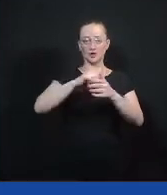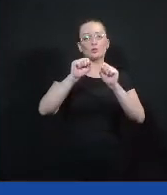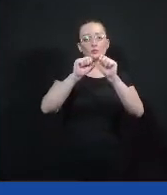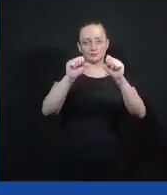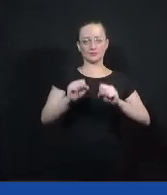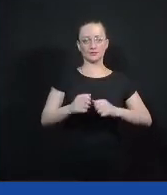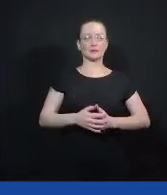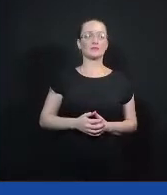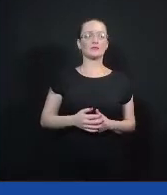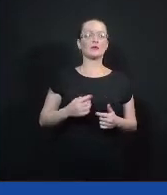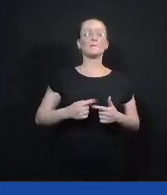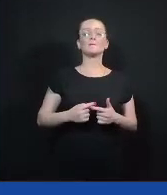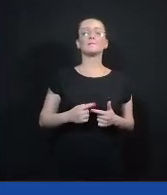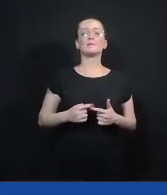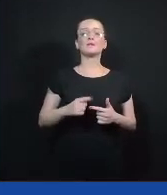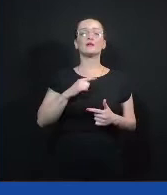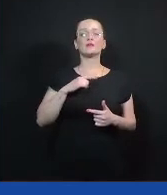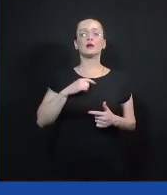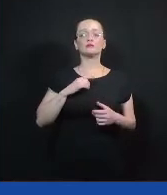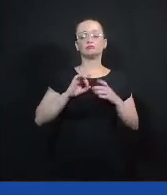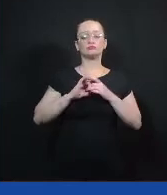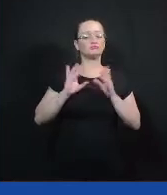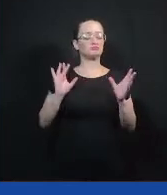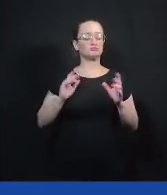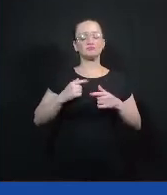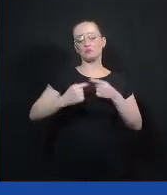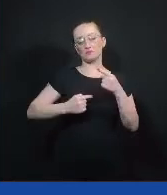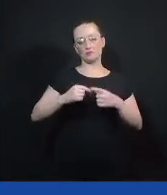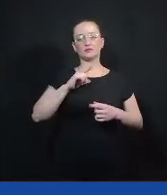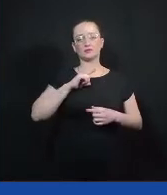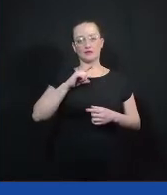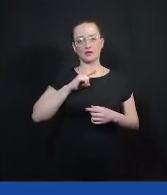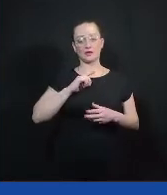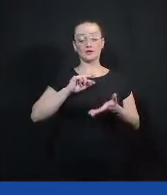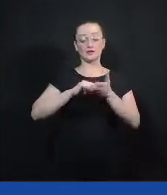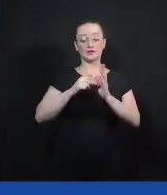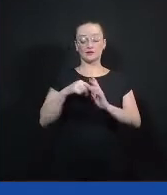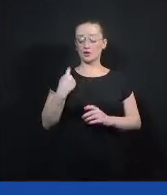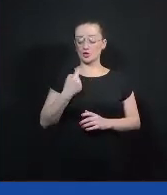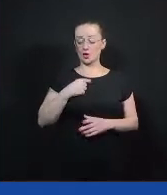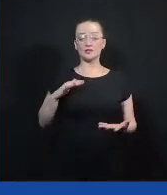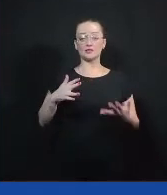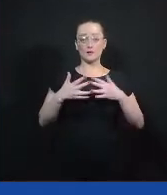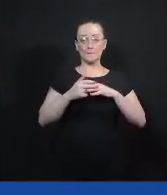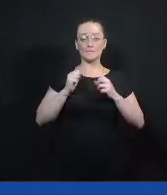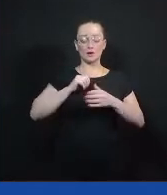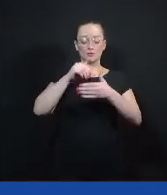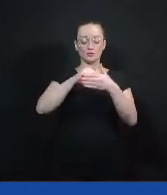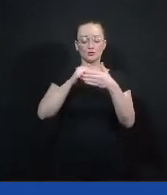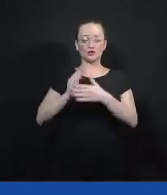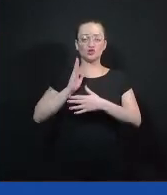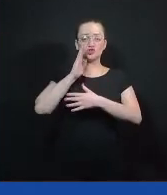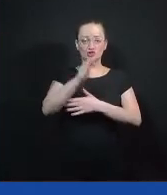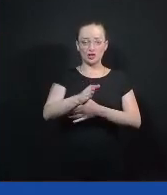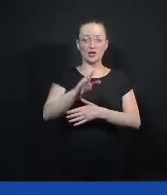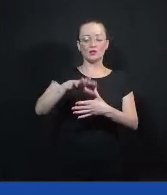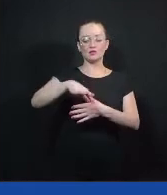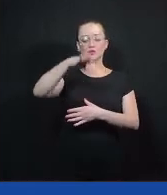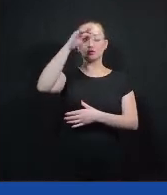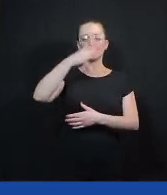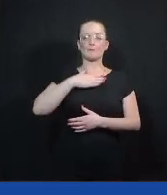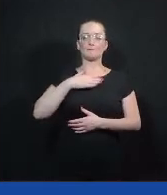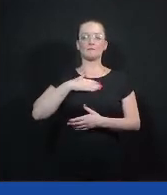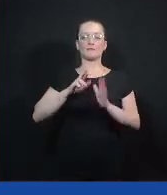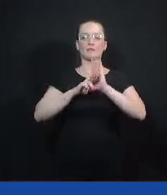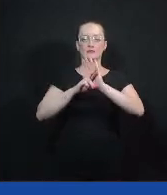sistema, porque eles têm autonomia política. Então isso quer dizer que nós cidadãos podemos votar diretamente para escolher os nossos representantes